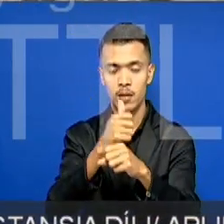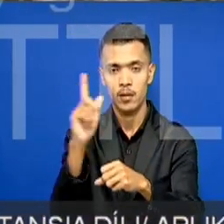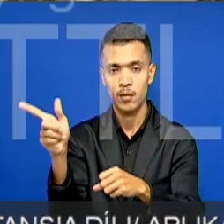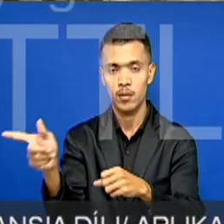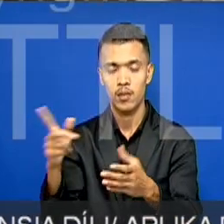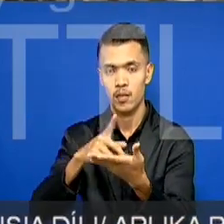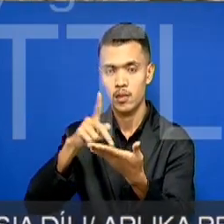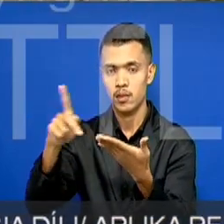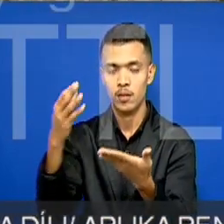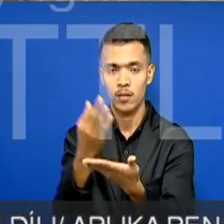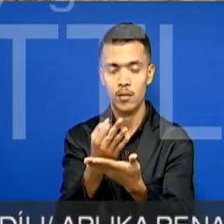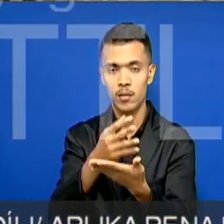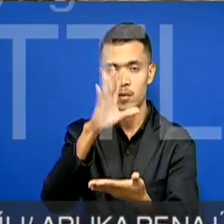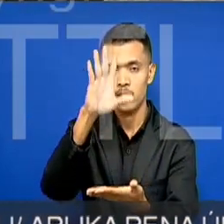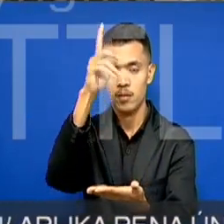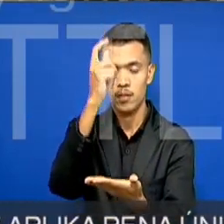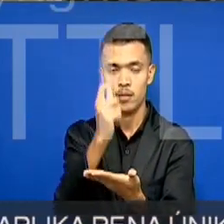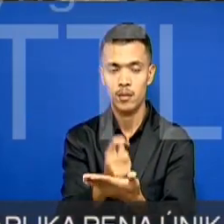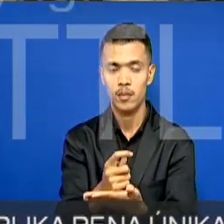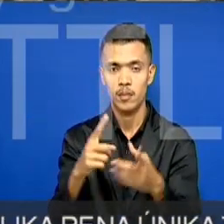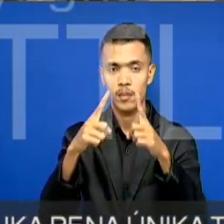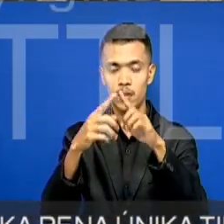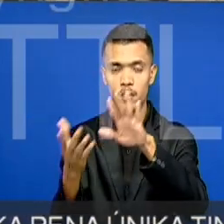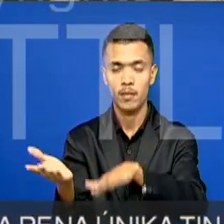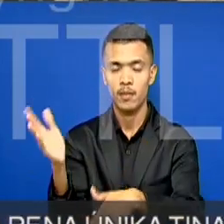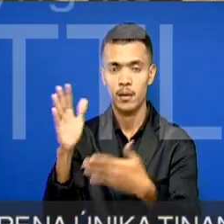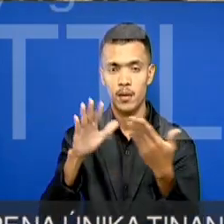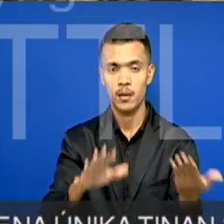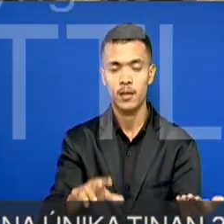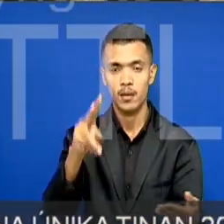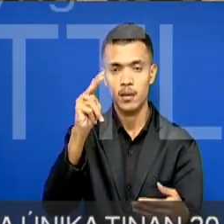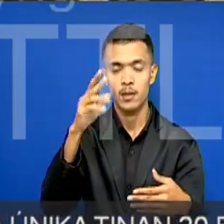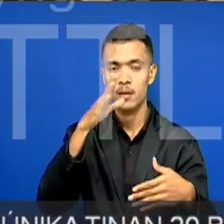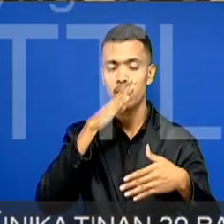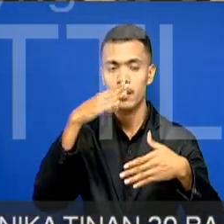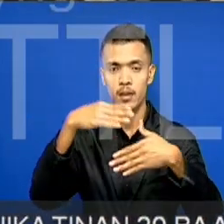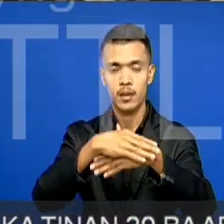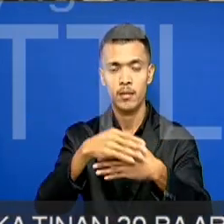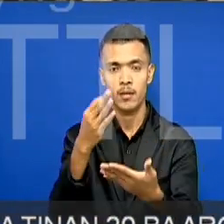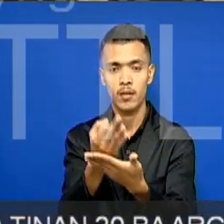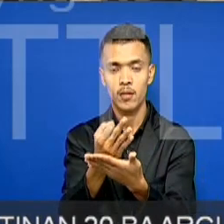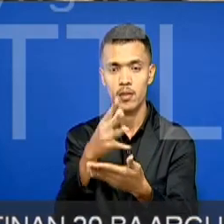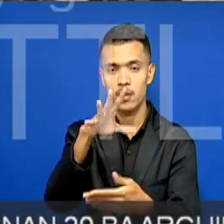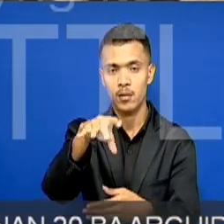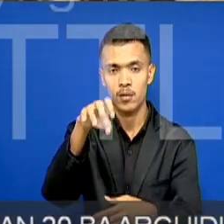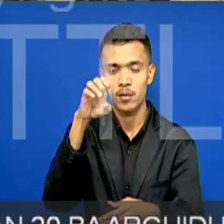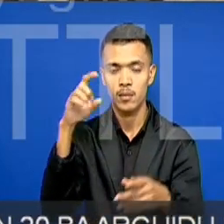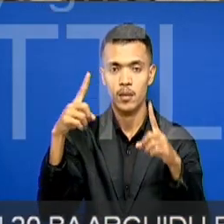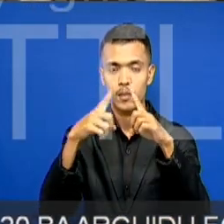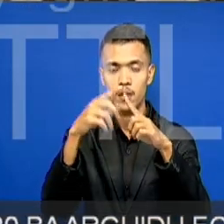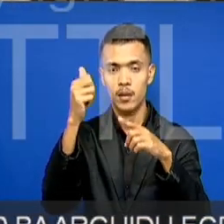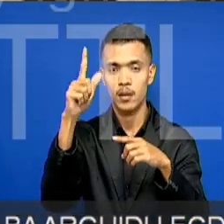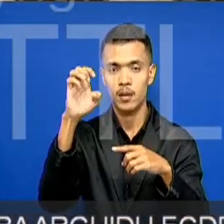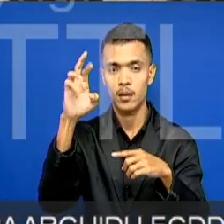indemnização osan rihun lima ba matebian Benjamin de Deus Martins, ne kaben, no osan dolar atus lima ba Alessandre.